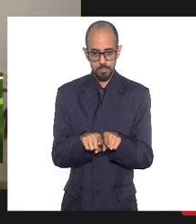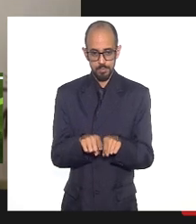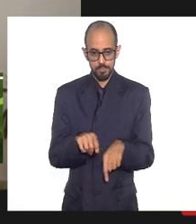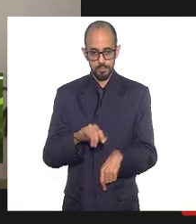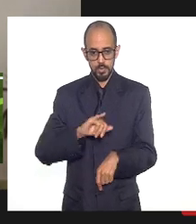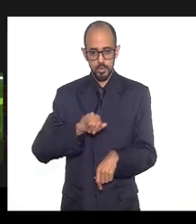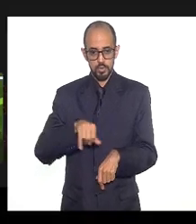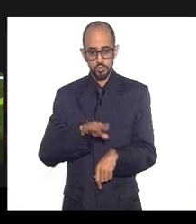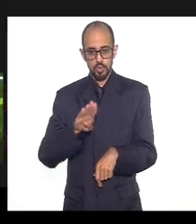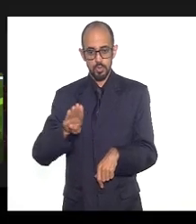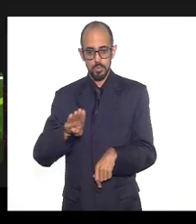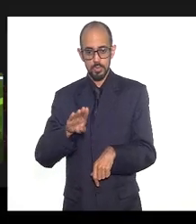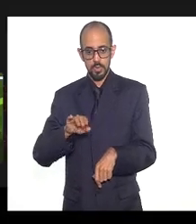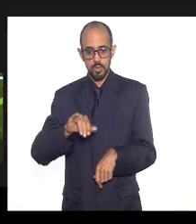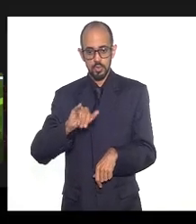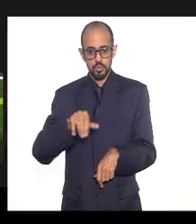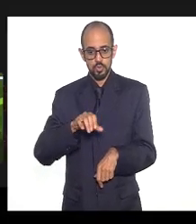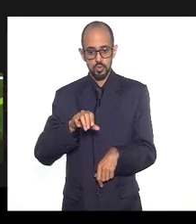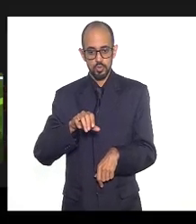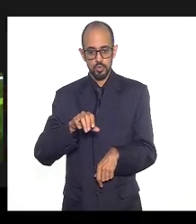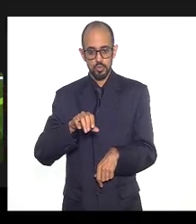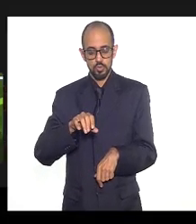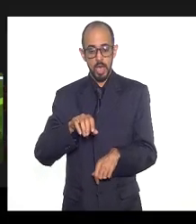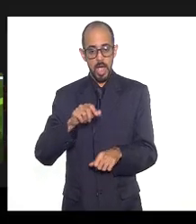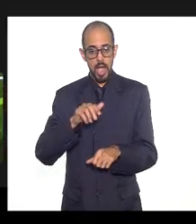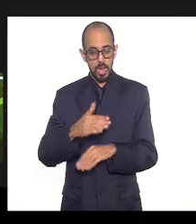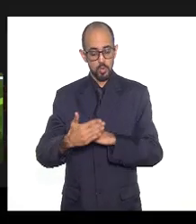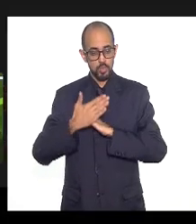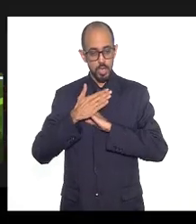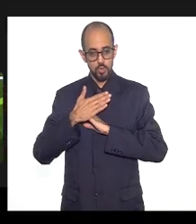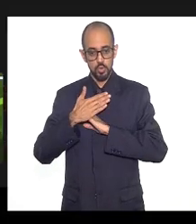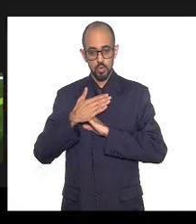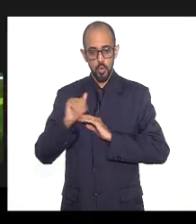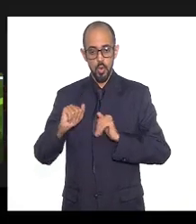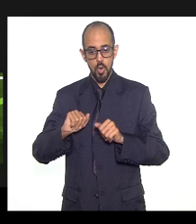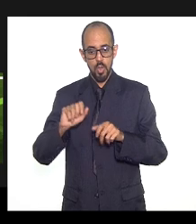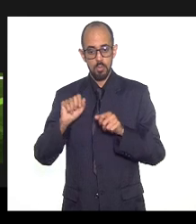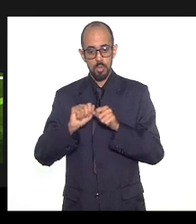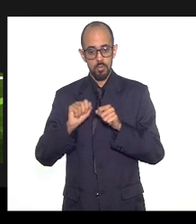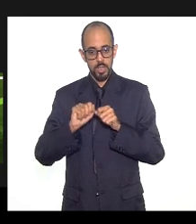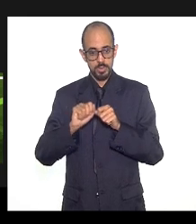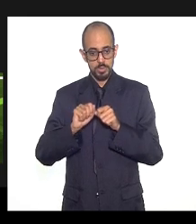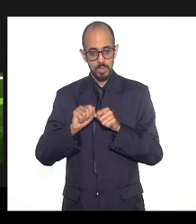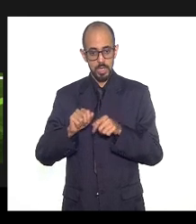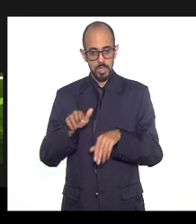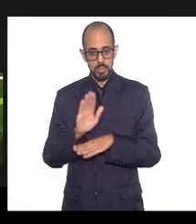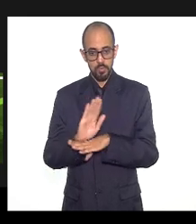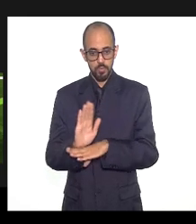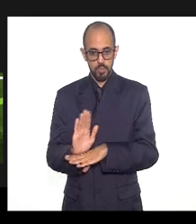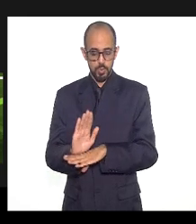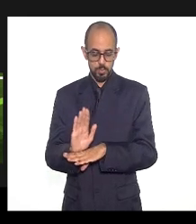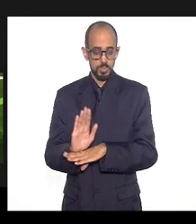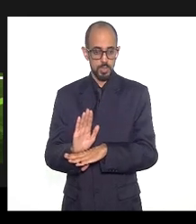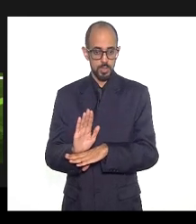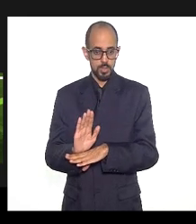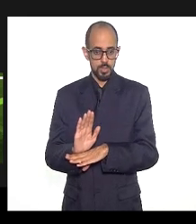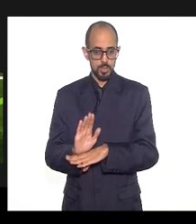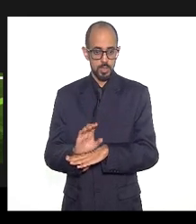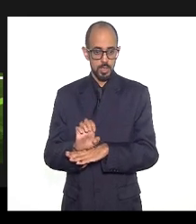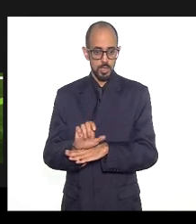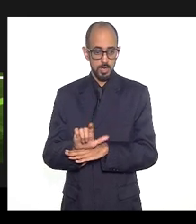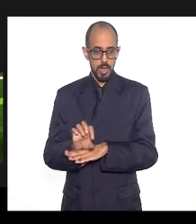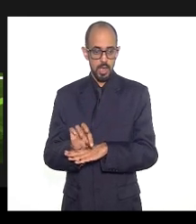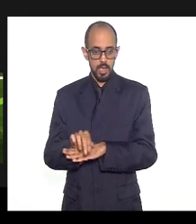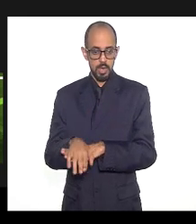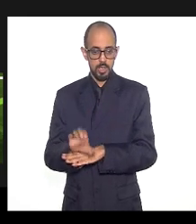Vitor, fotógrafo, videomaker, ajudou na feitura desse filme que a Elaine acabou de